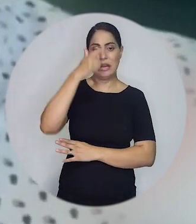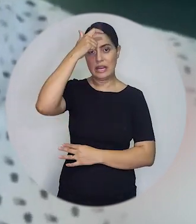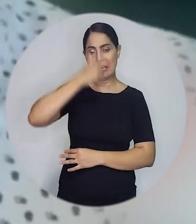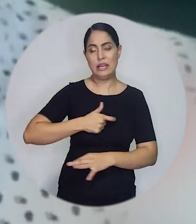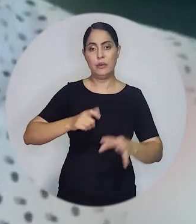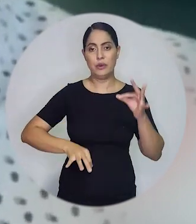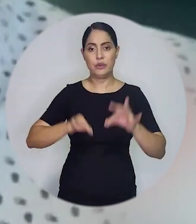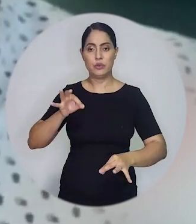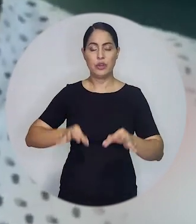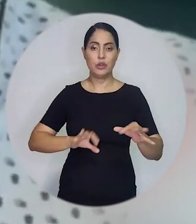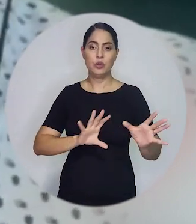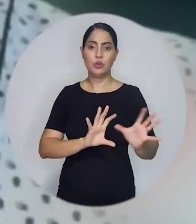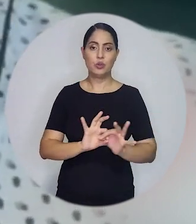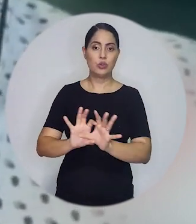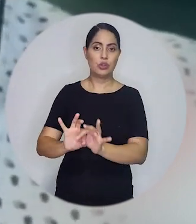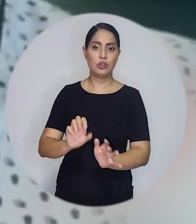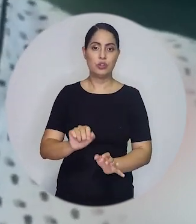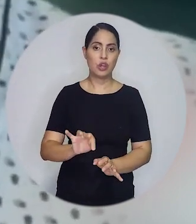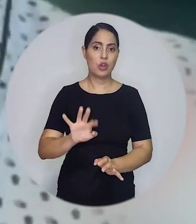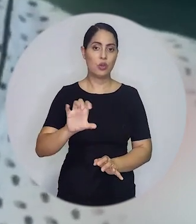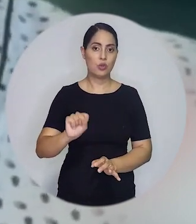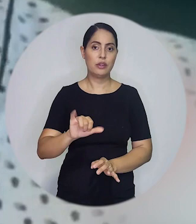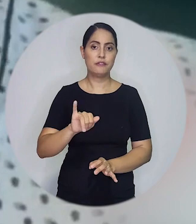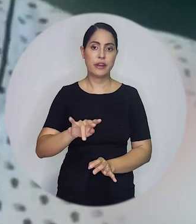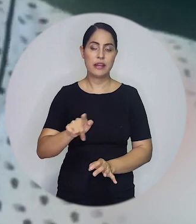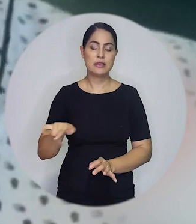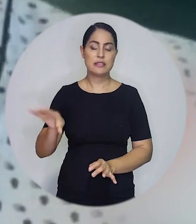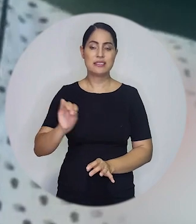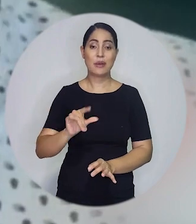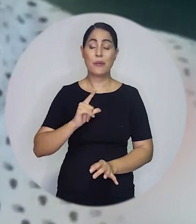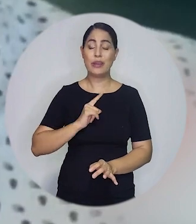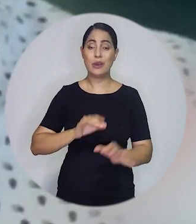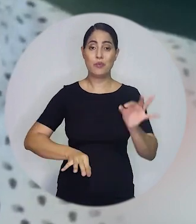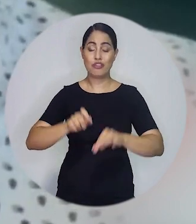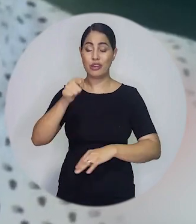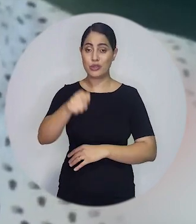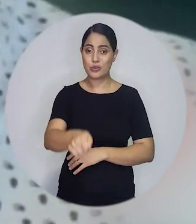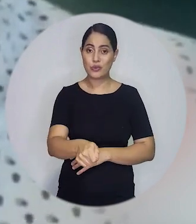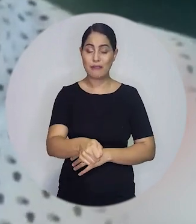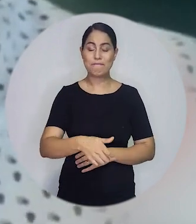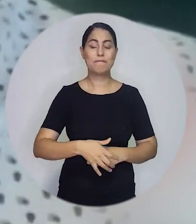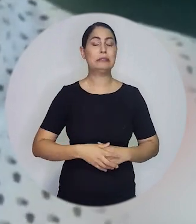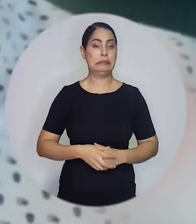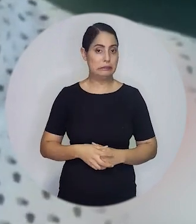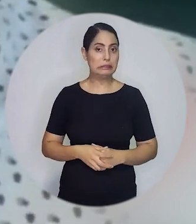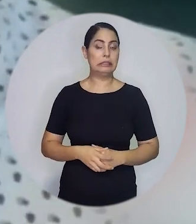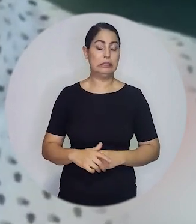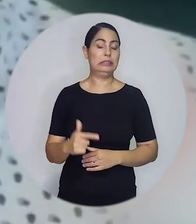Alegre. Eu era a autoridade julgadora dos autos de infração e, em diversas vezes,